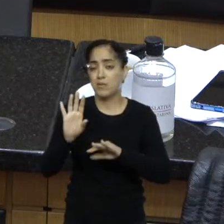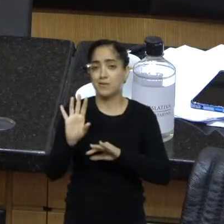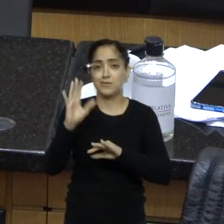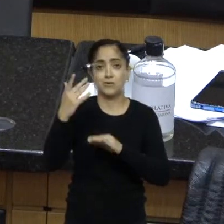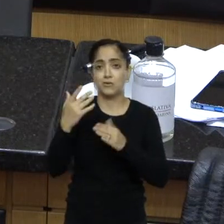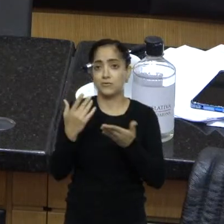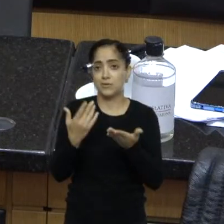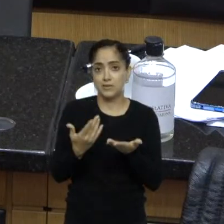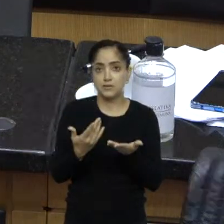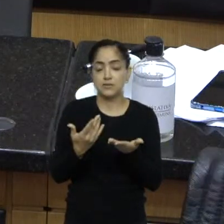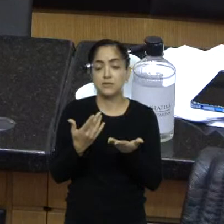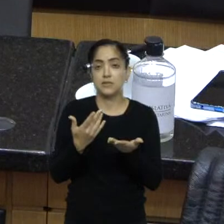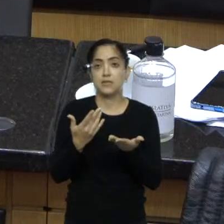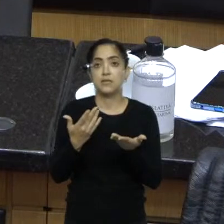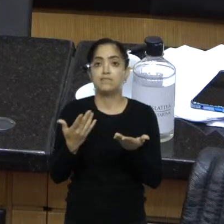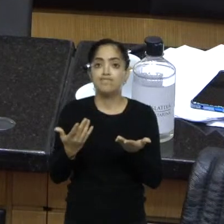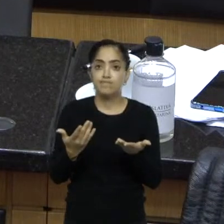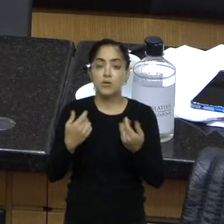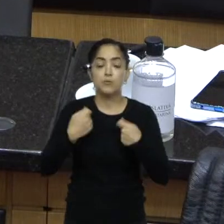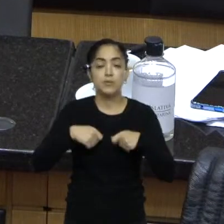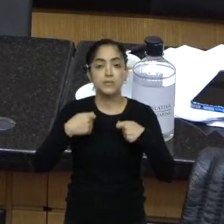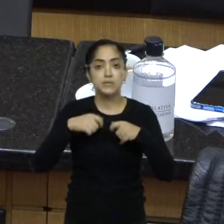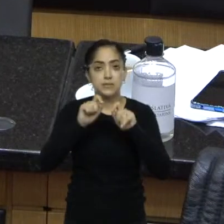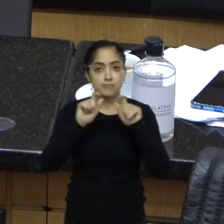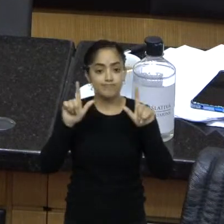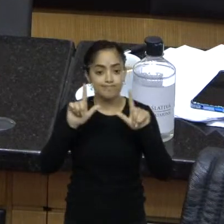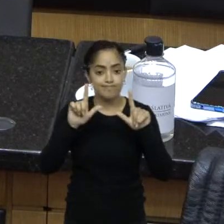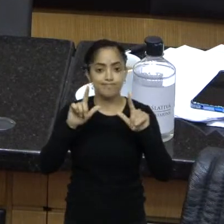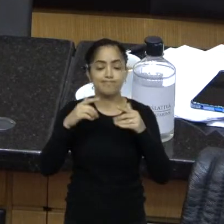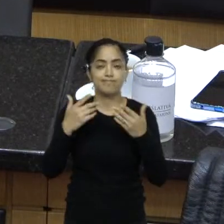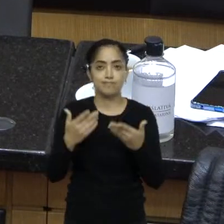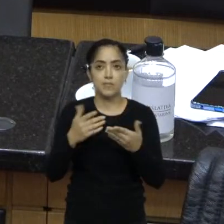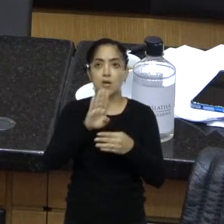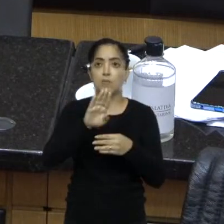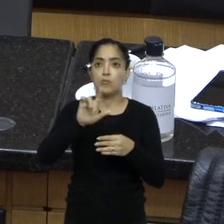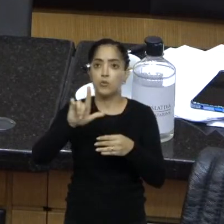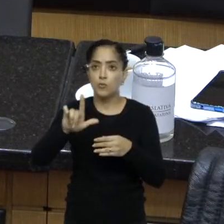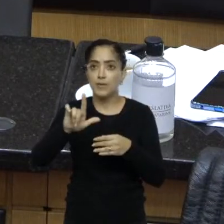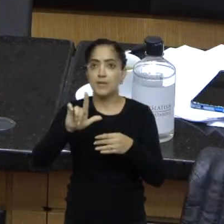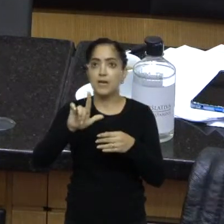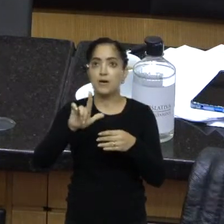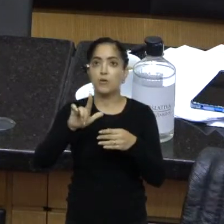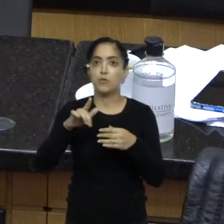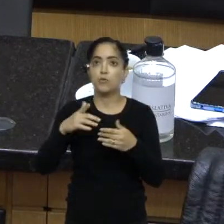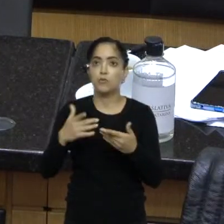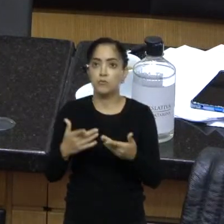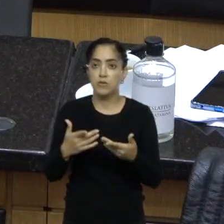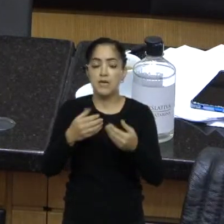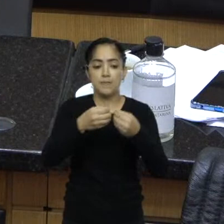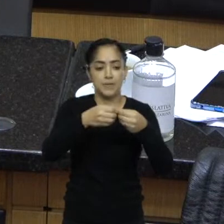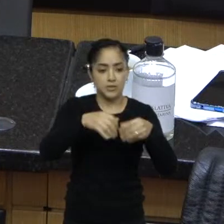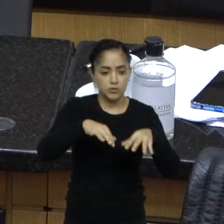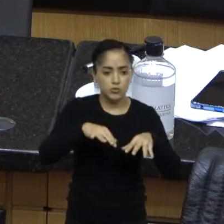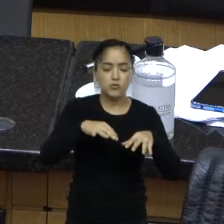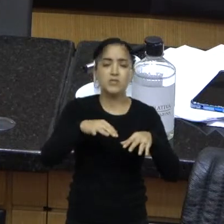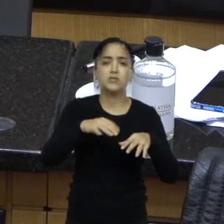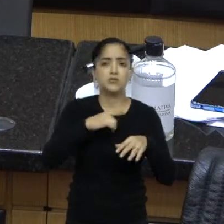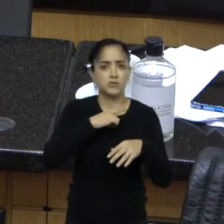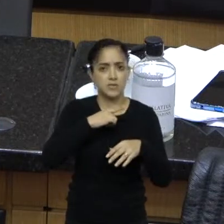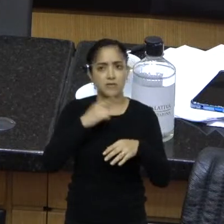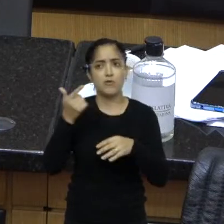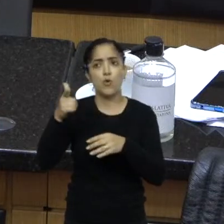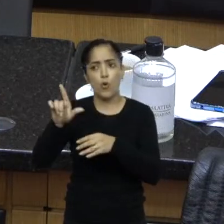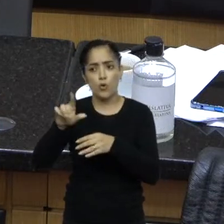Né, então, a gente tem que chamar atenção com relação a isso. Né, Blumenau também teve aí os seus prejuízos, mas outros